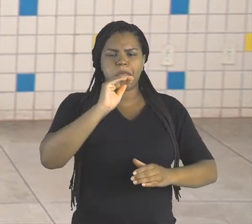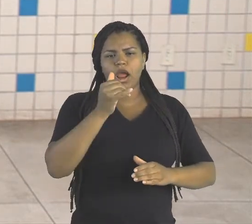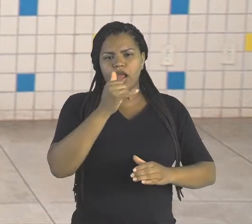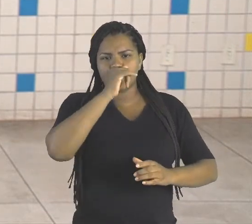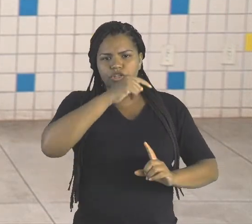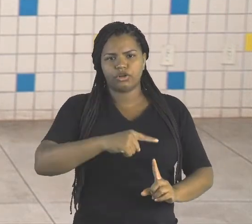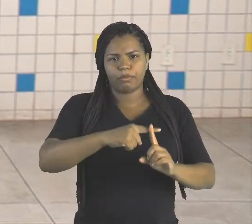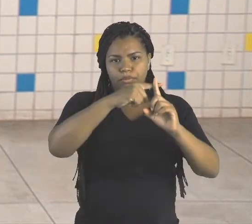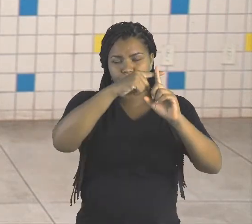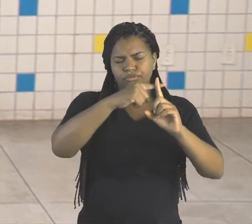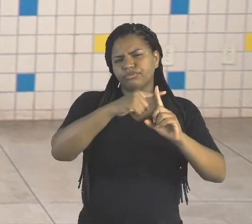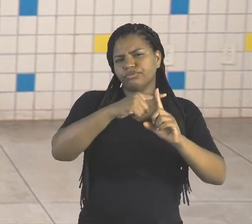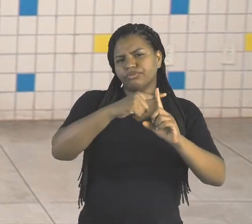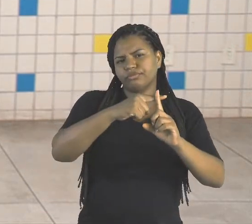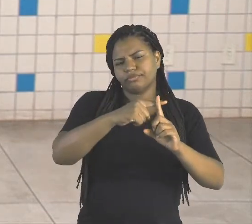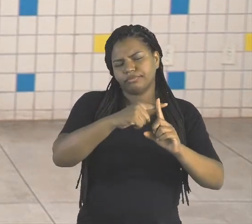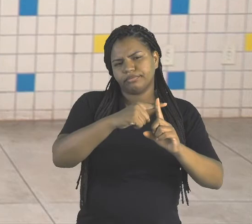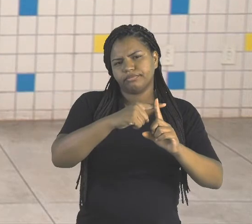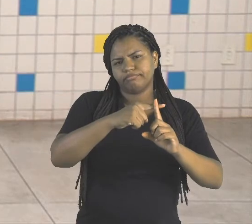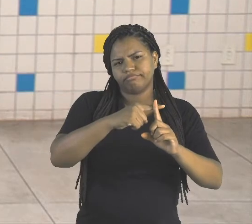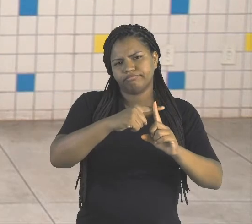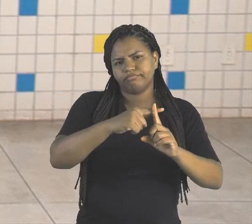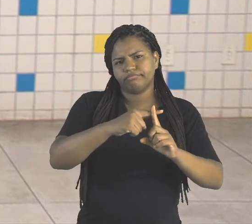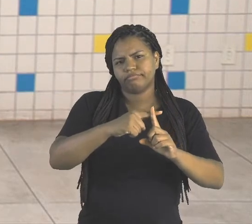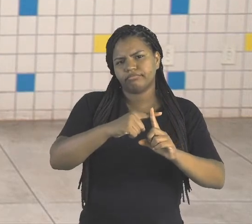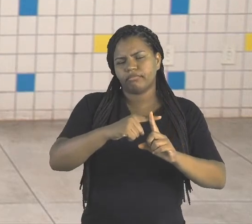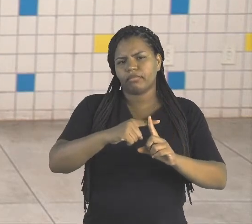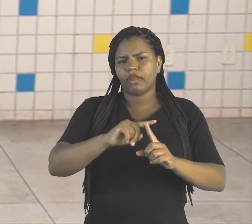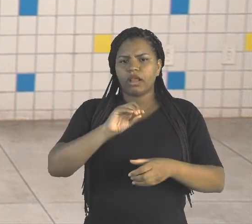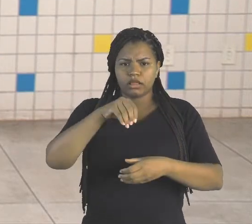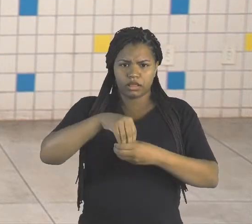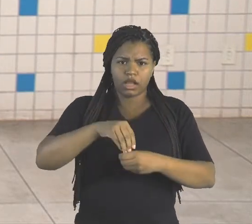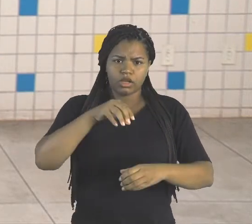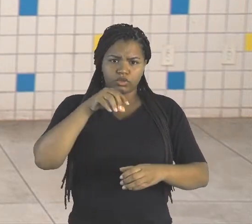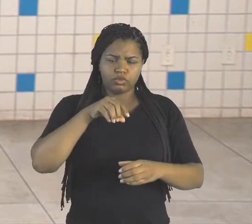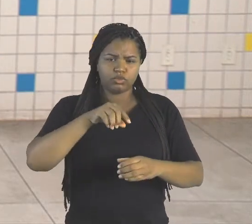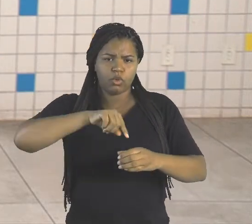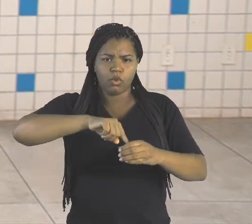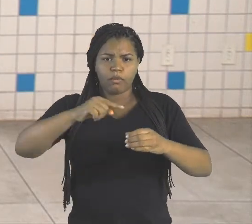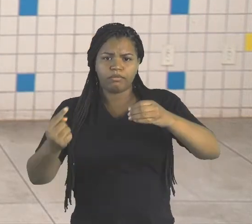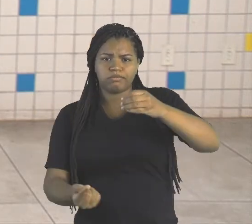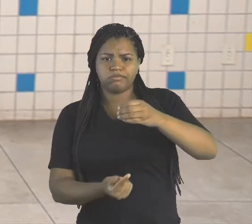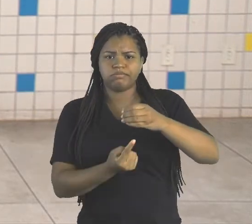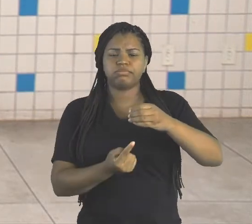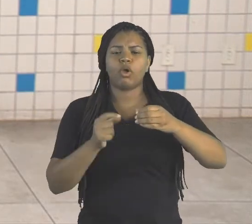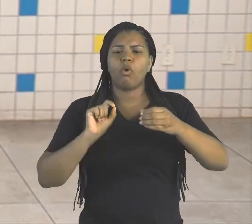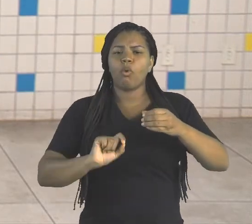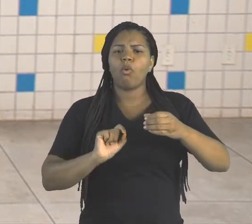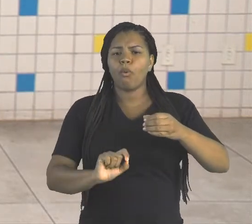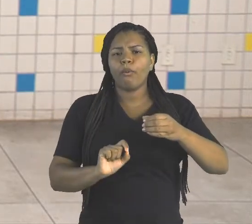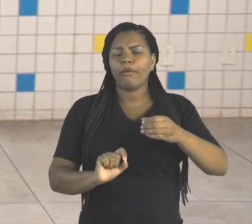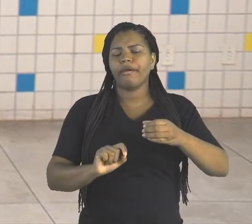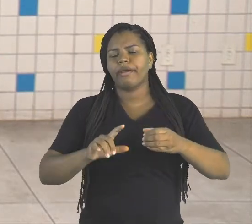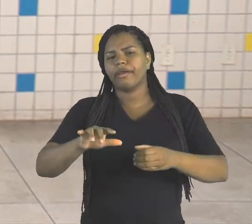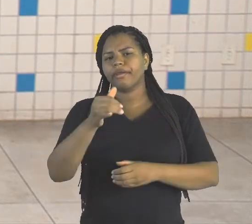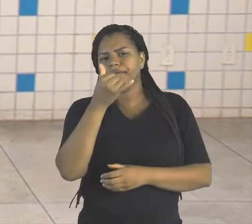positivas e em um dos seus polos e no outro polo, cargas elétricas o quê,